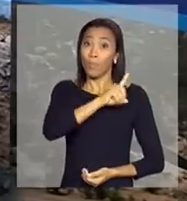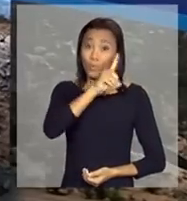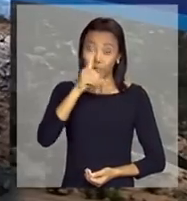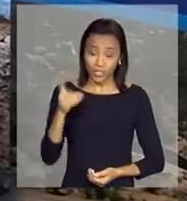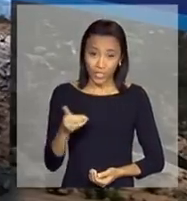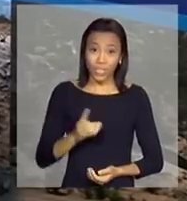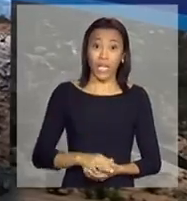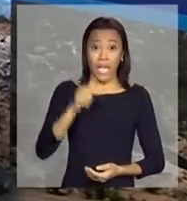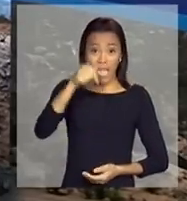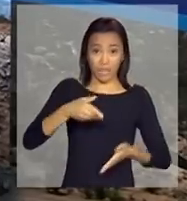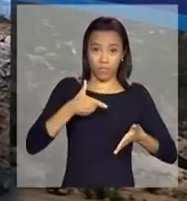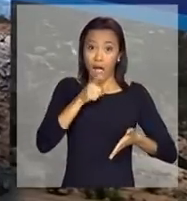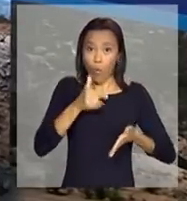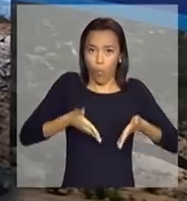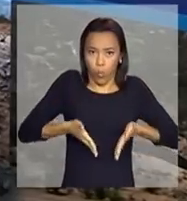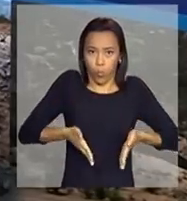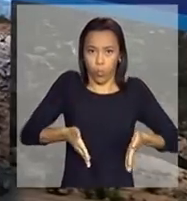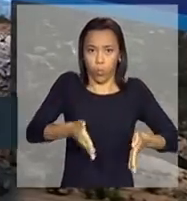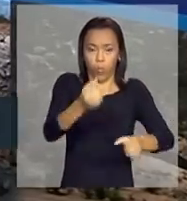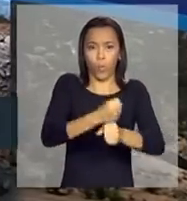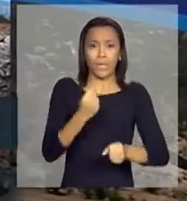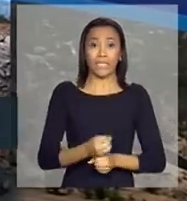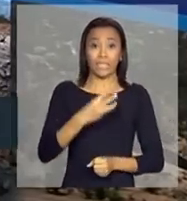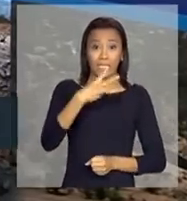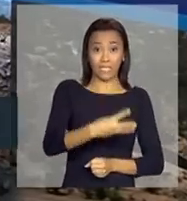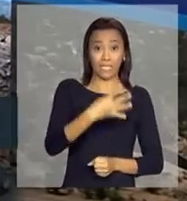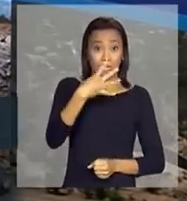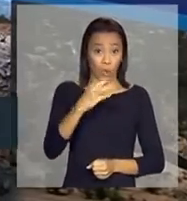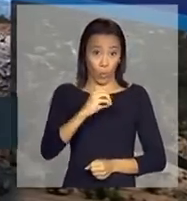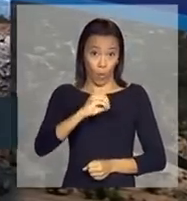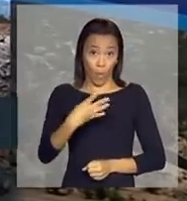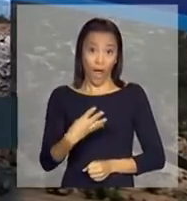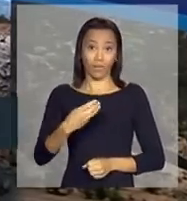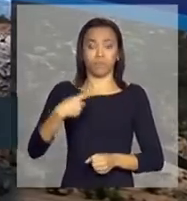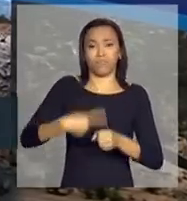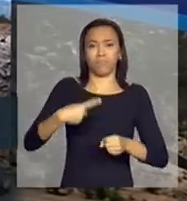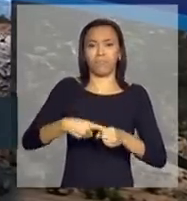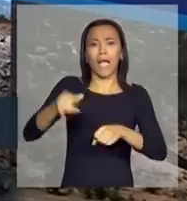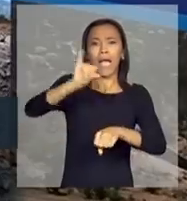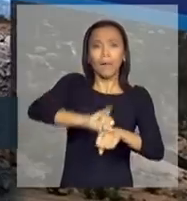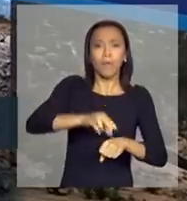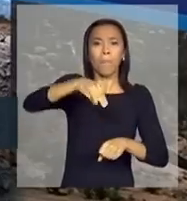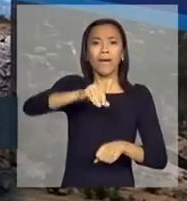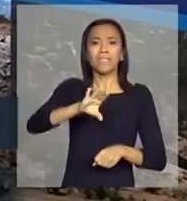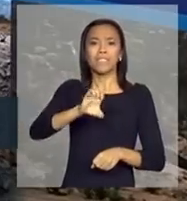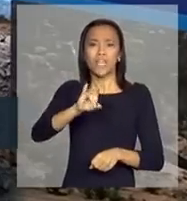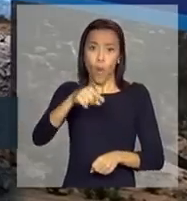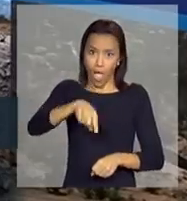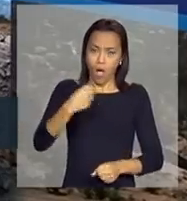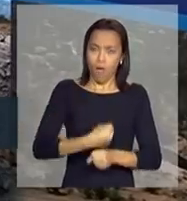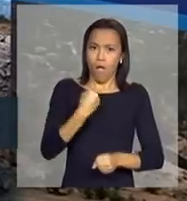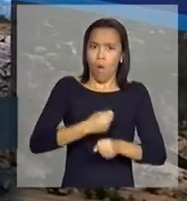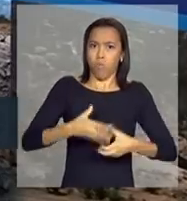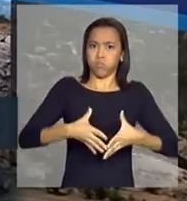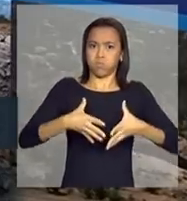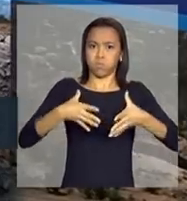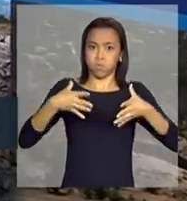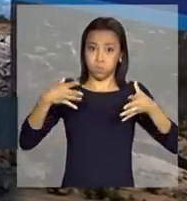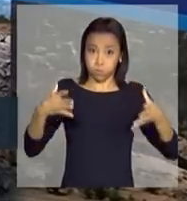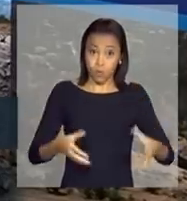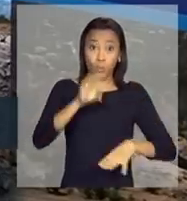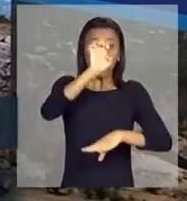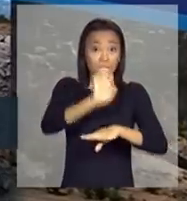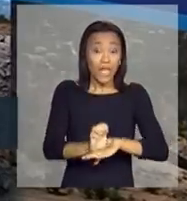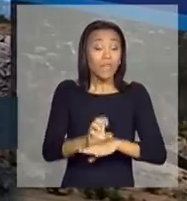Malu. O Canal do Sertão está a 304 quilômetros de Maceió e é a maior obra de infraestrutura hídrica do estado de